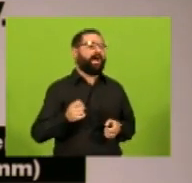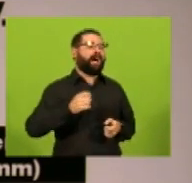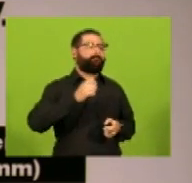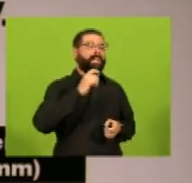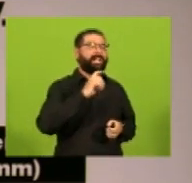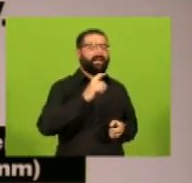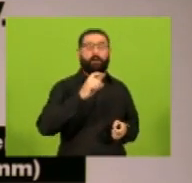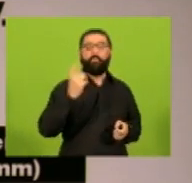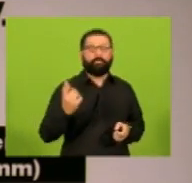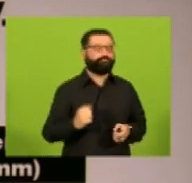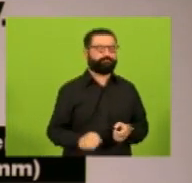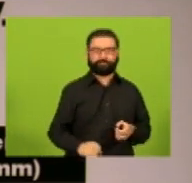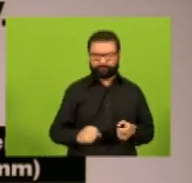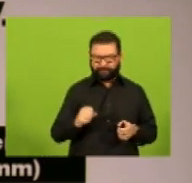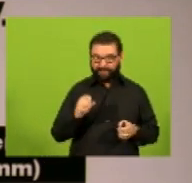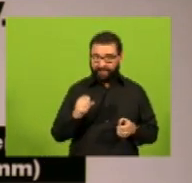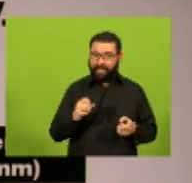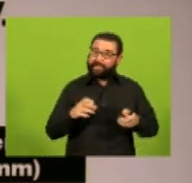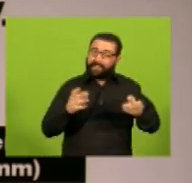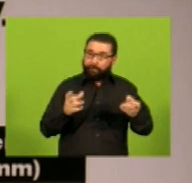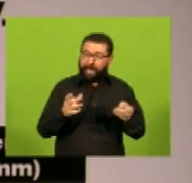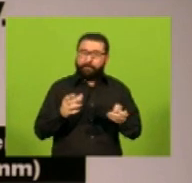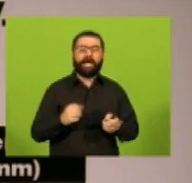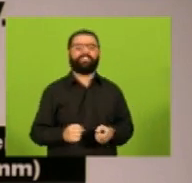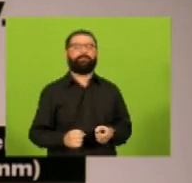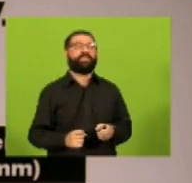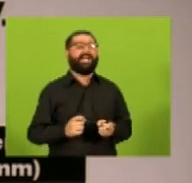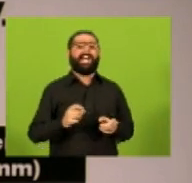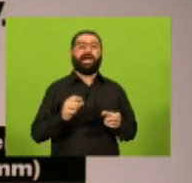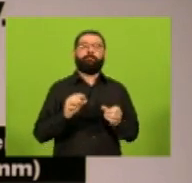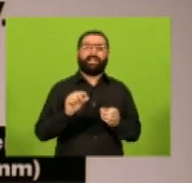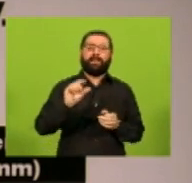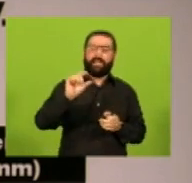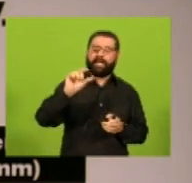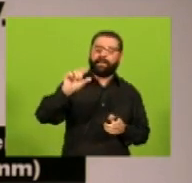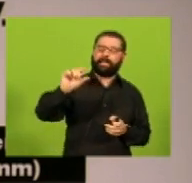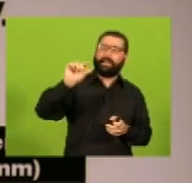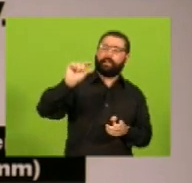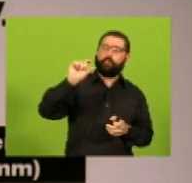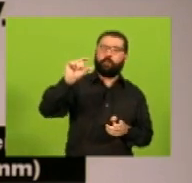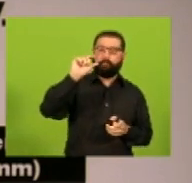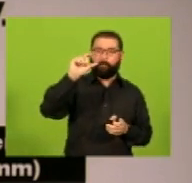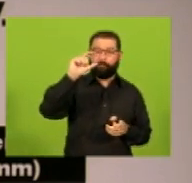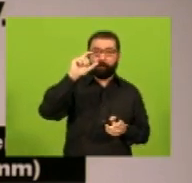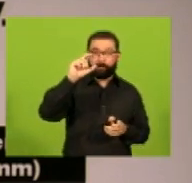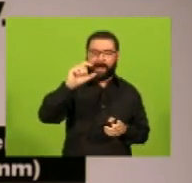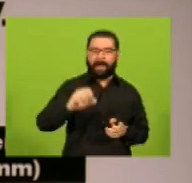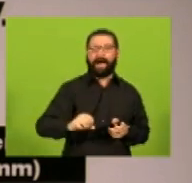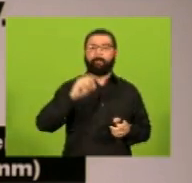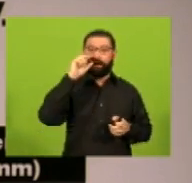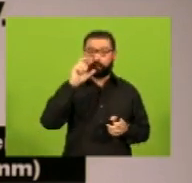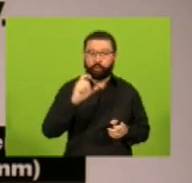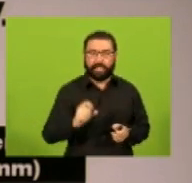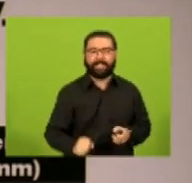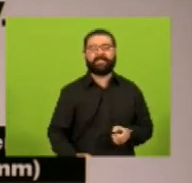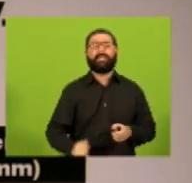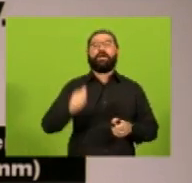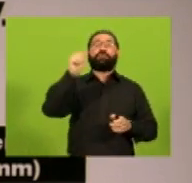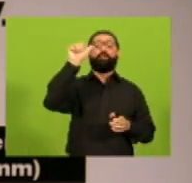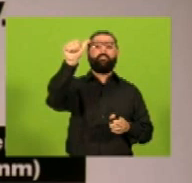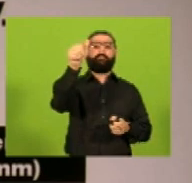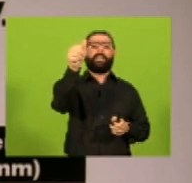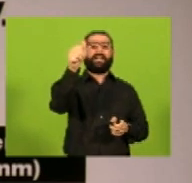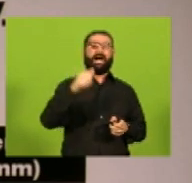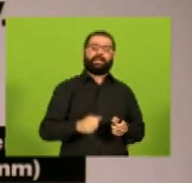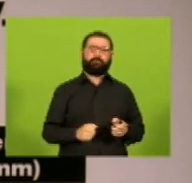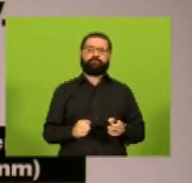Olha lá, a peneira 1, na tabela mesh, ela é a peneira que tem o furo lá, a abertura,